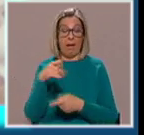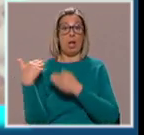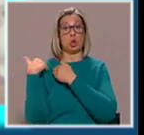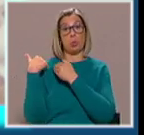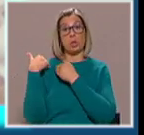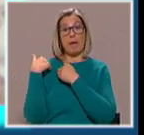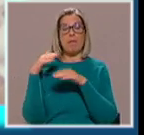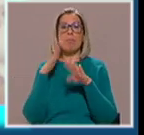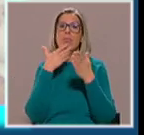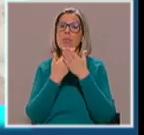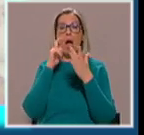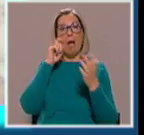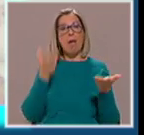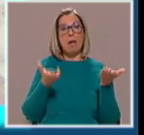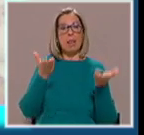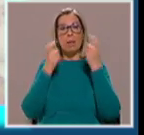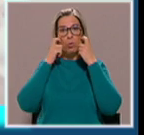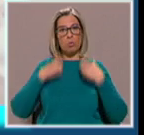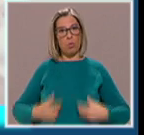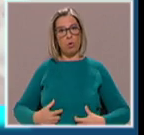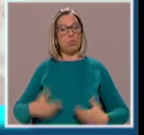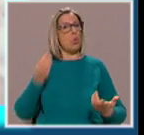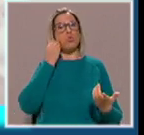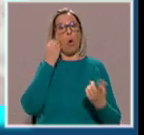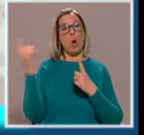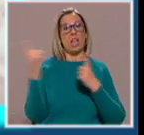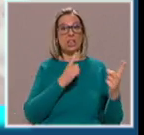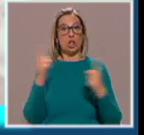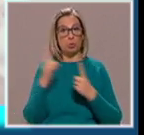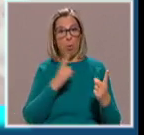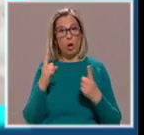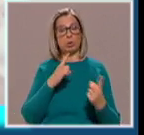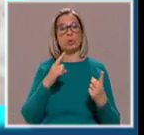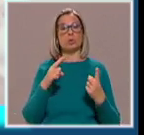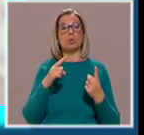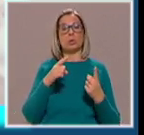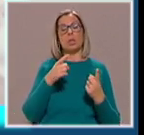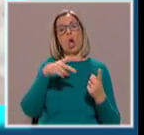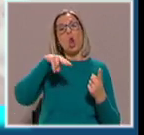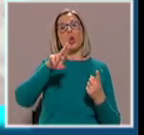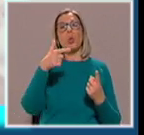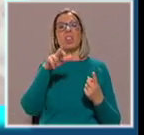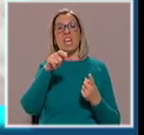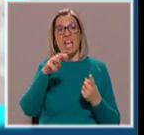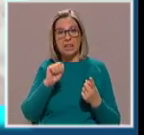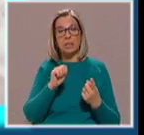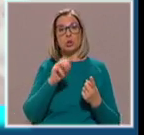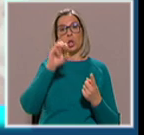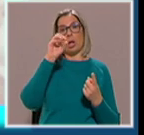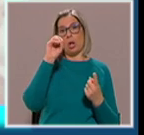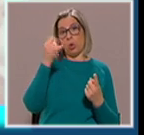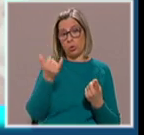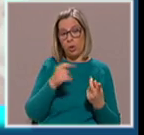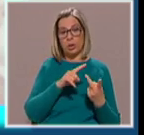do organismo humano através do transporte de nutrientes e oxigênio às células, do transporte dos resíduos resultantes